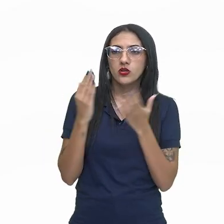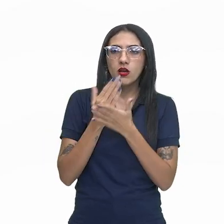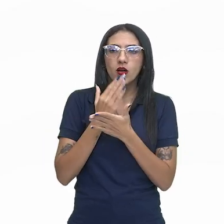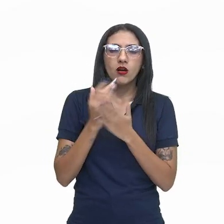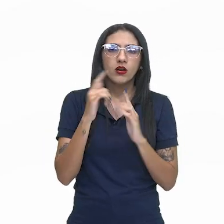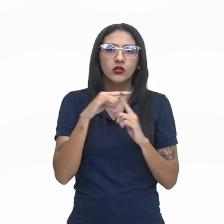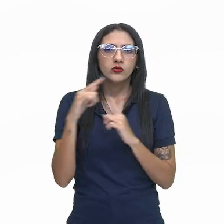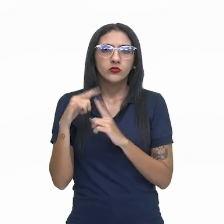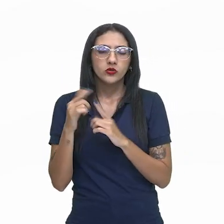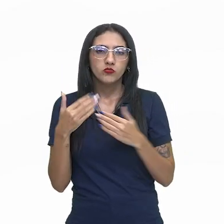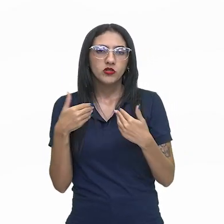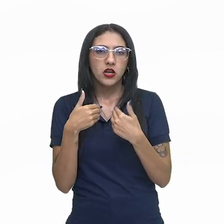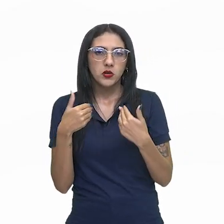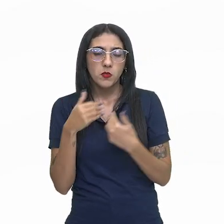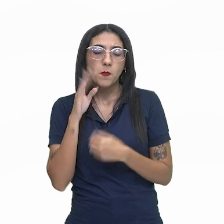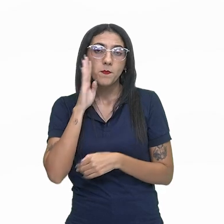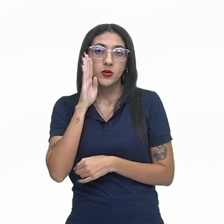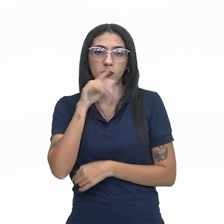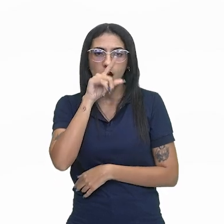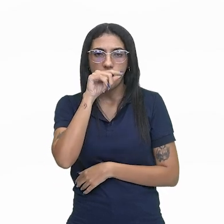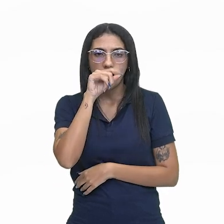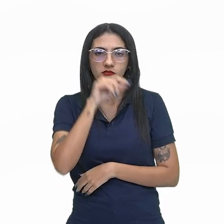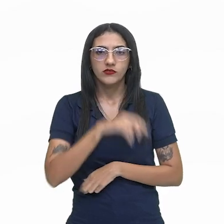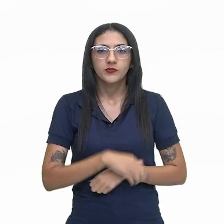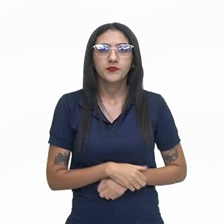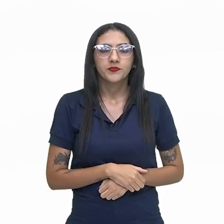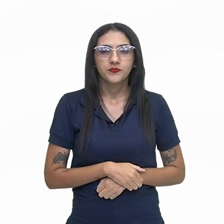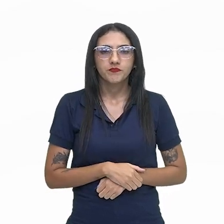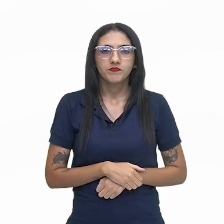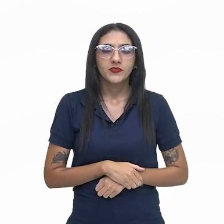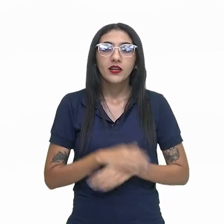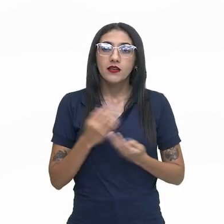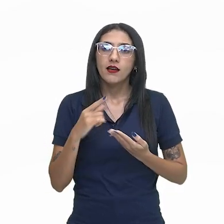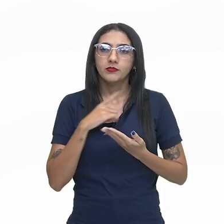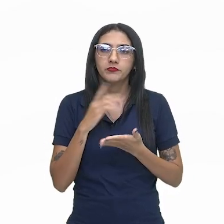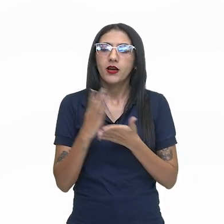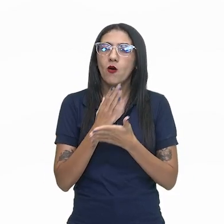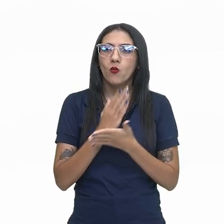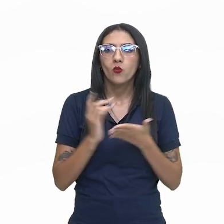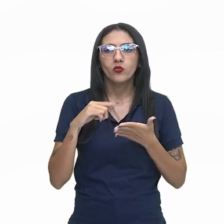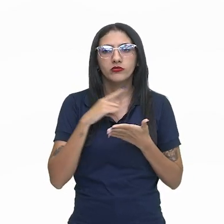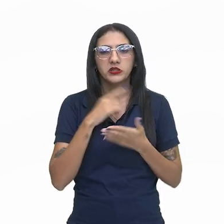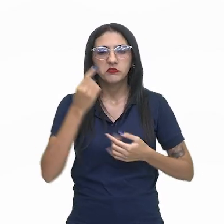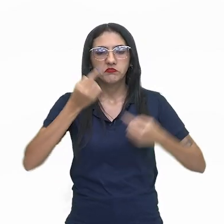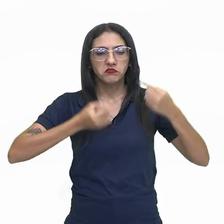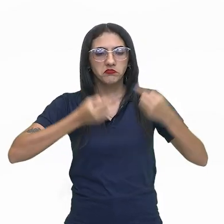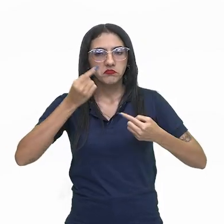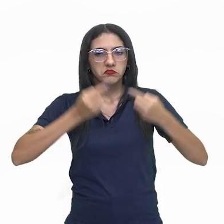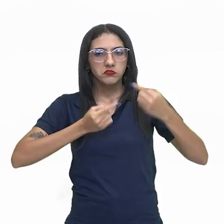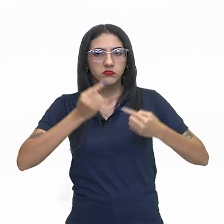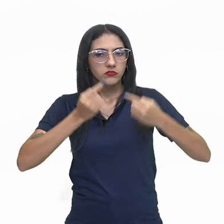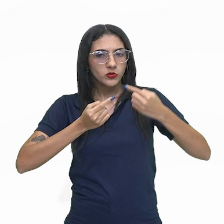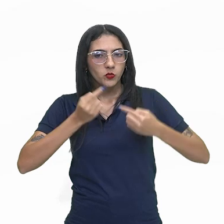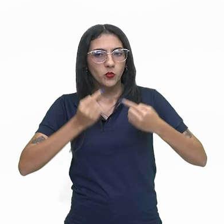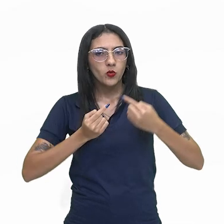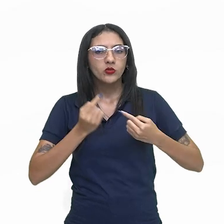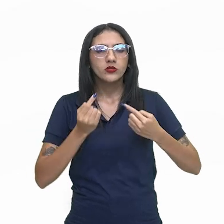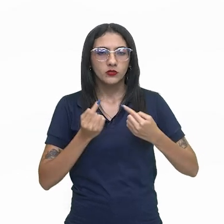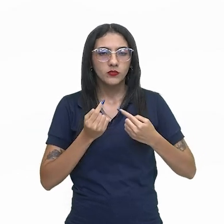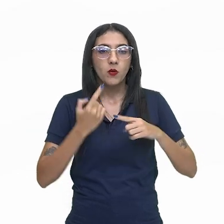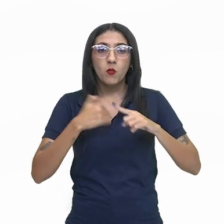principalmente as aves. E aí a gente tem algumas dessas disputas, né, que podem acontecer por conta